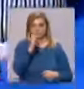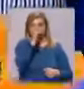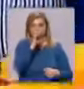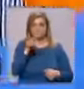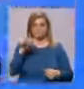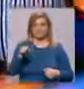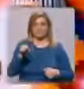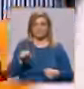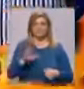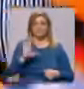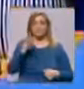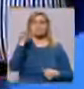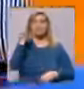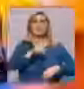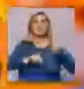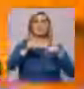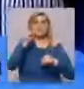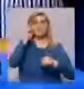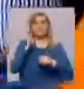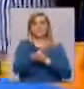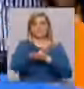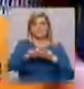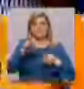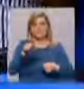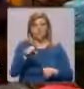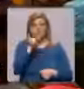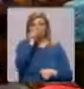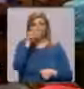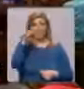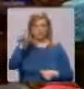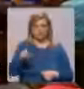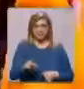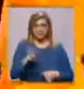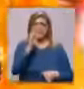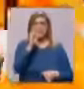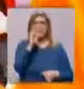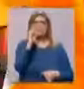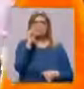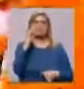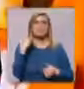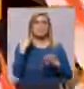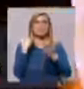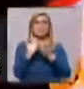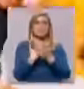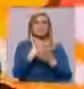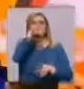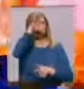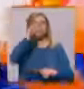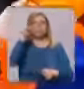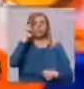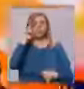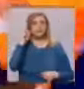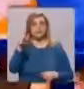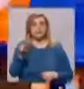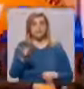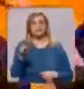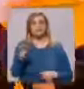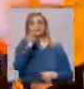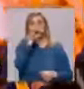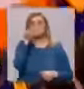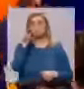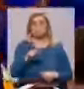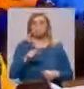São as primeiras eleições na Madeira sem Alberto João Jardim. Quase 40 anos à frente do governo madeirense, Jardim demitiu-se